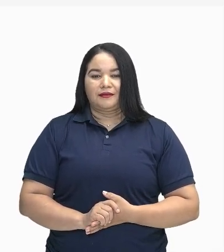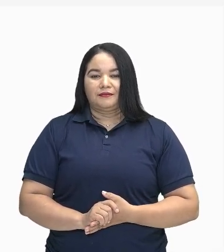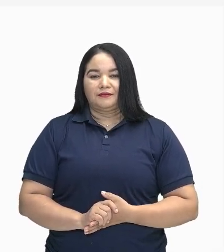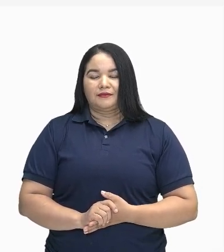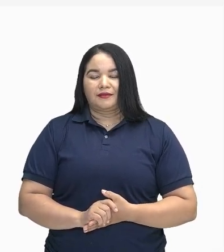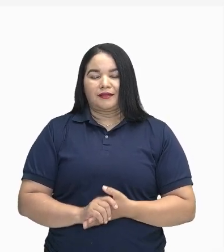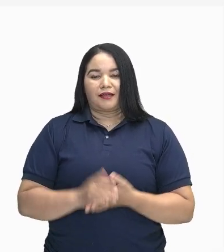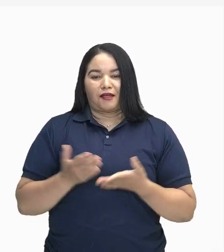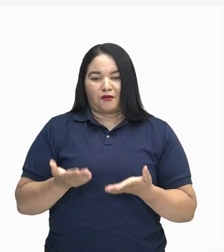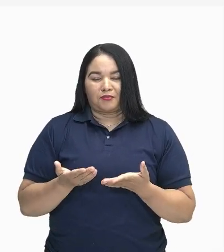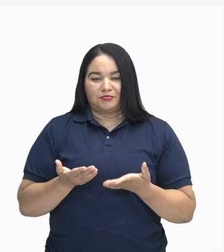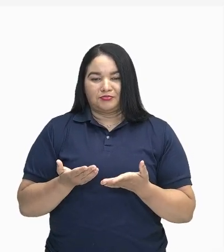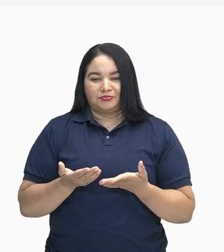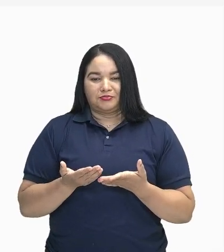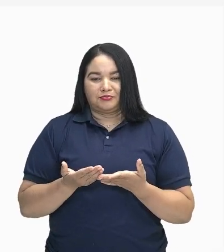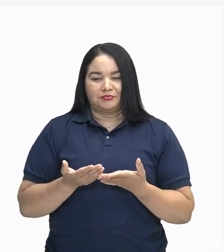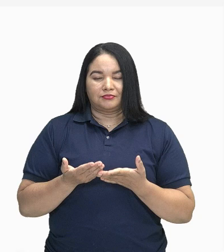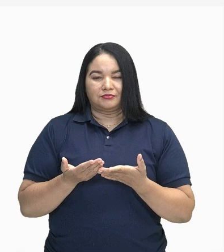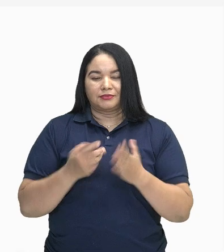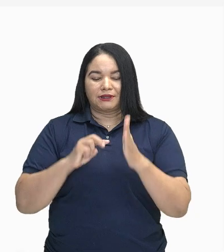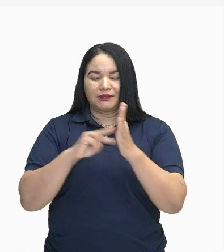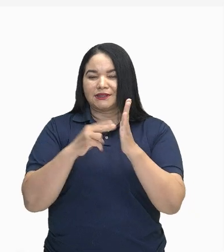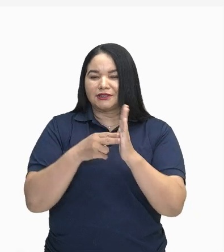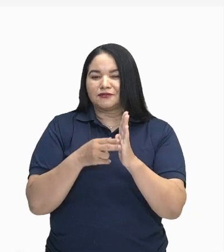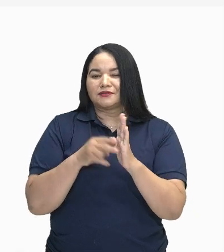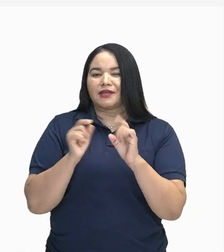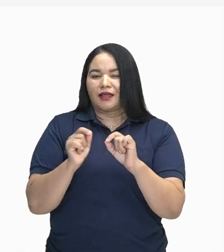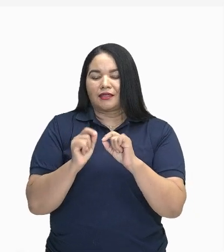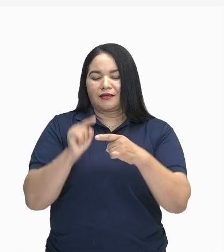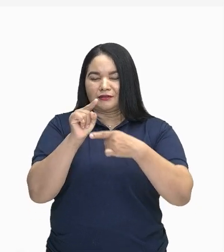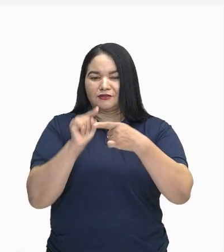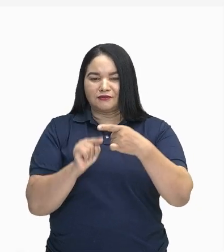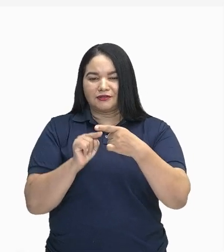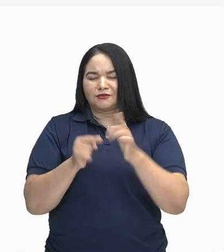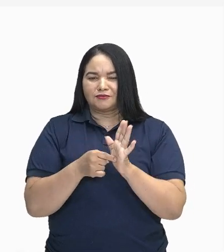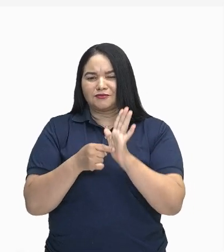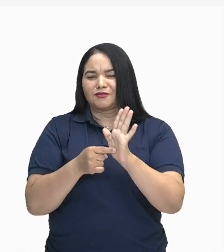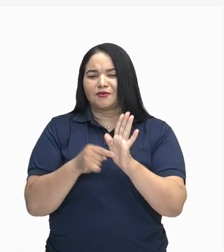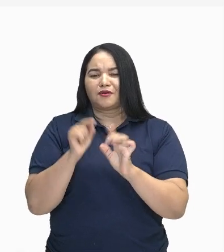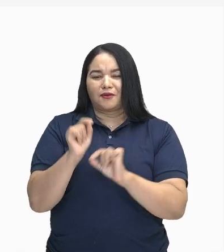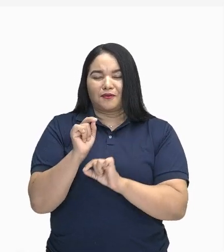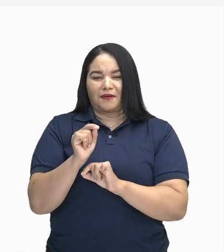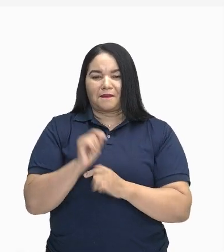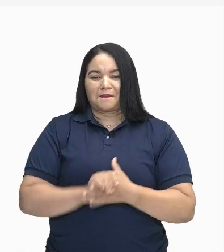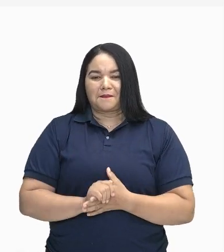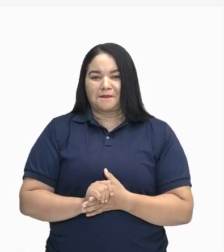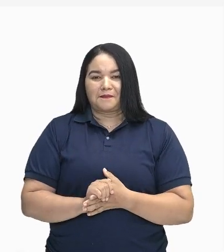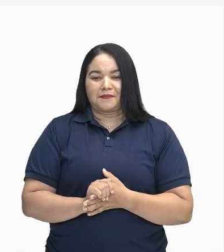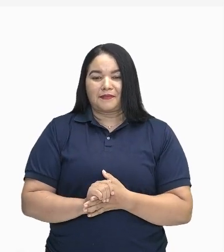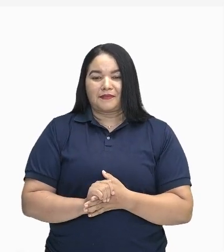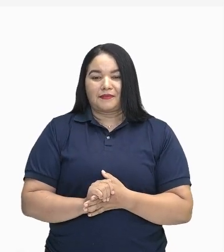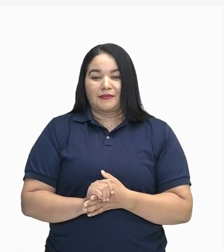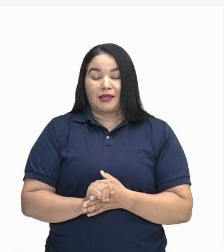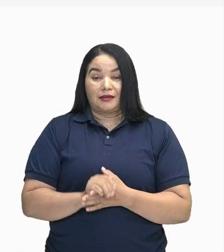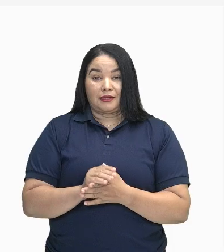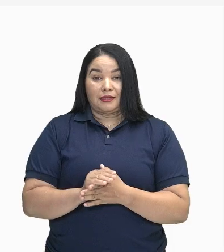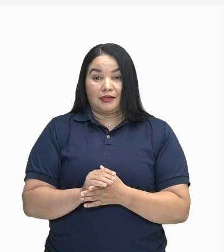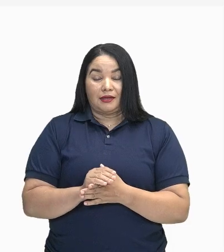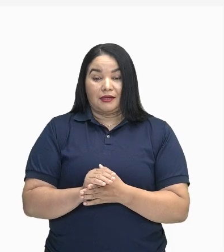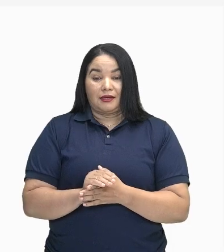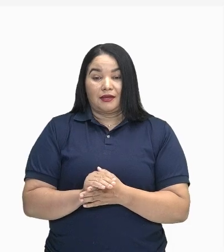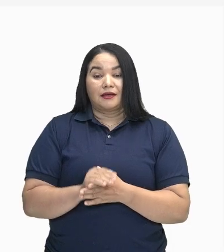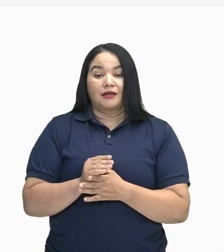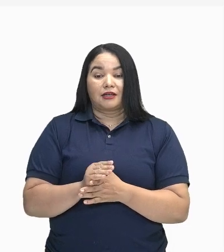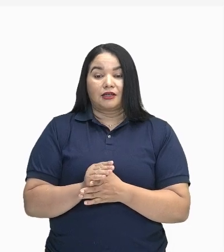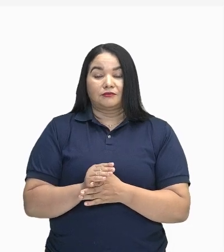significado, né, que tem essa razão para a gente, né? Qual é o significado? Quer dizer que cada 2 centímetros